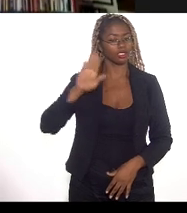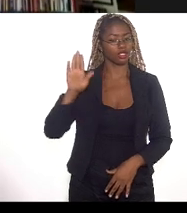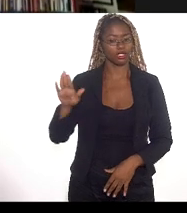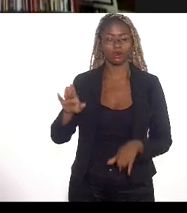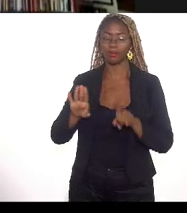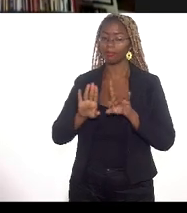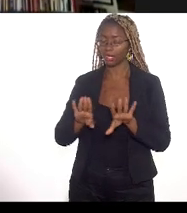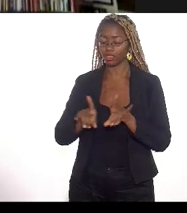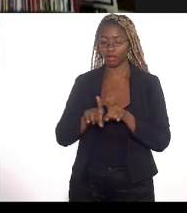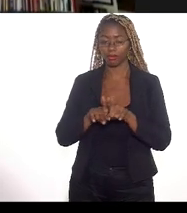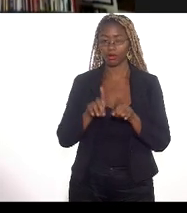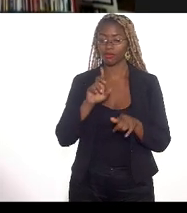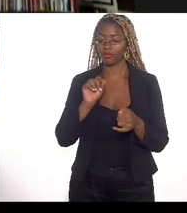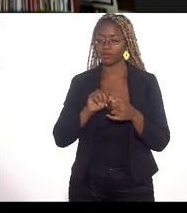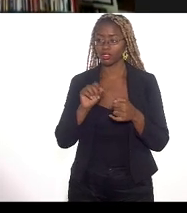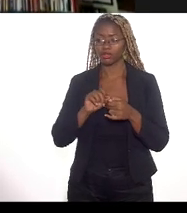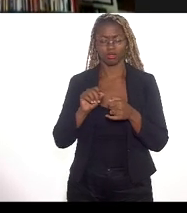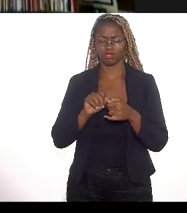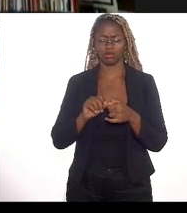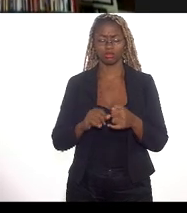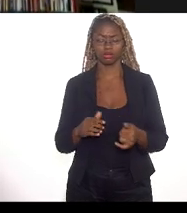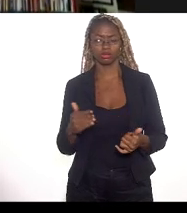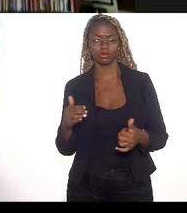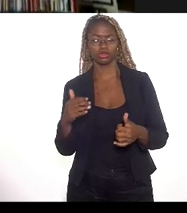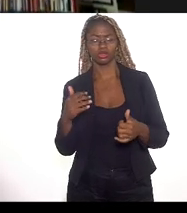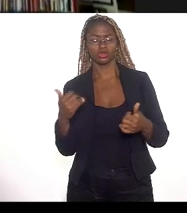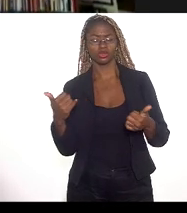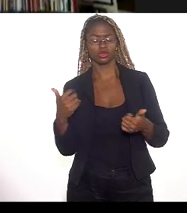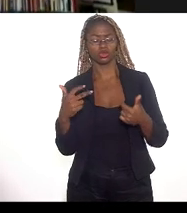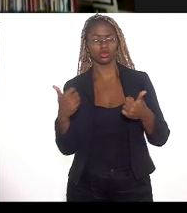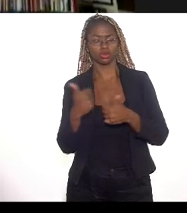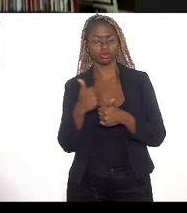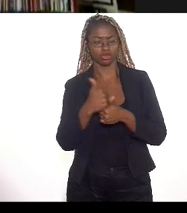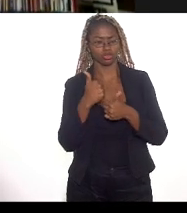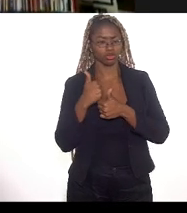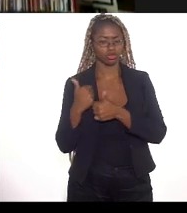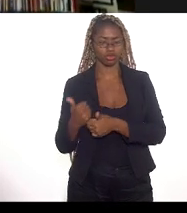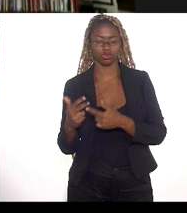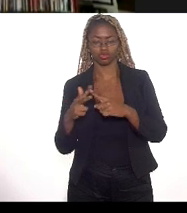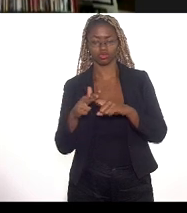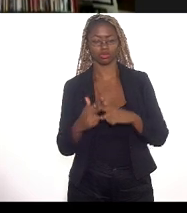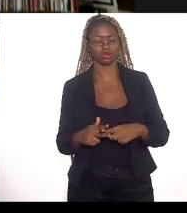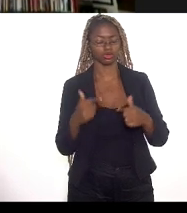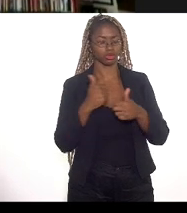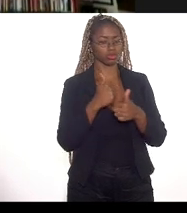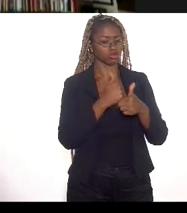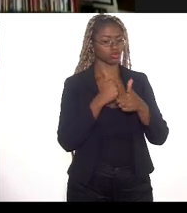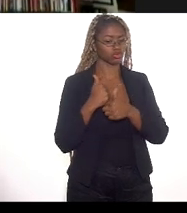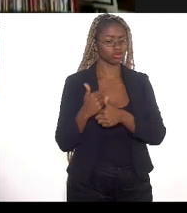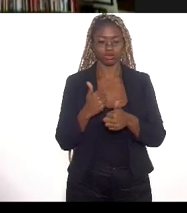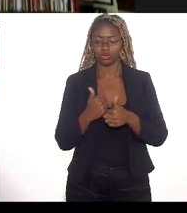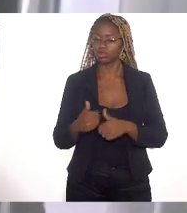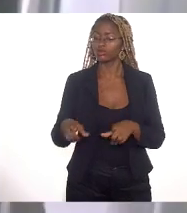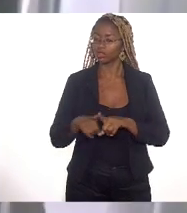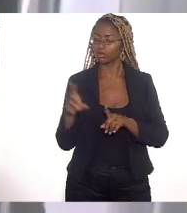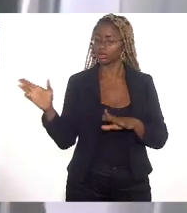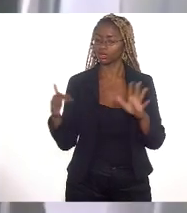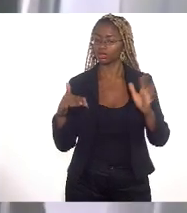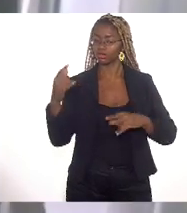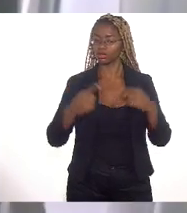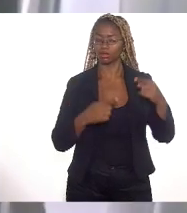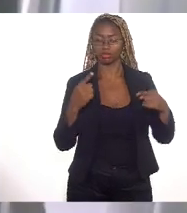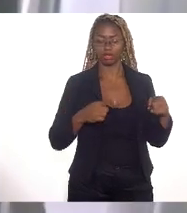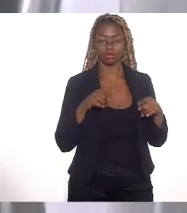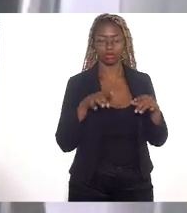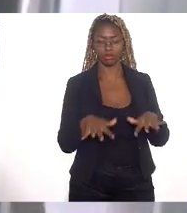substitutivo incorporando boa parte das preocupações e dos debates que foram trazidos à audiência pública. Então,